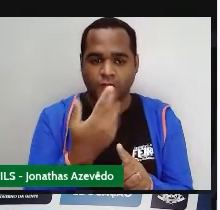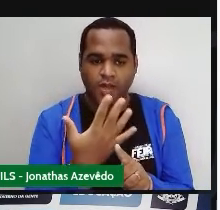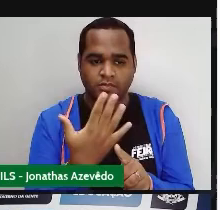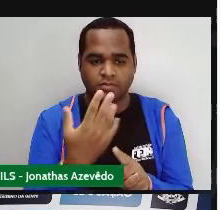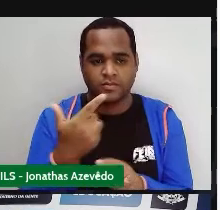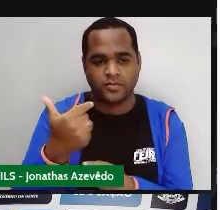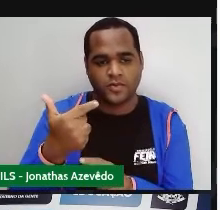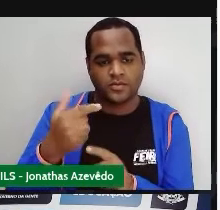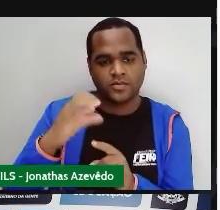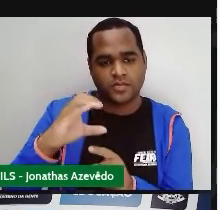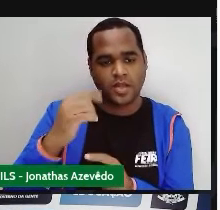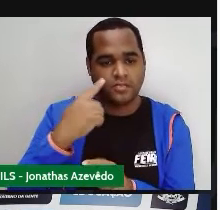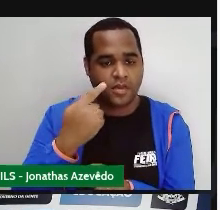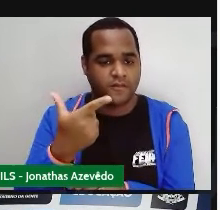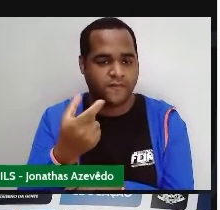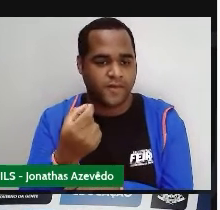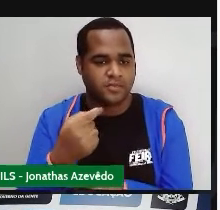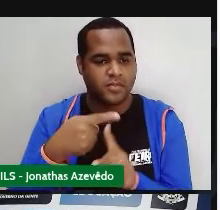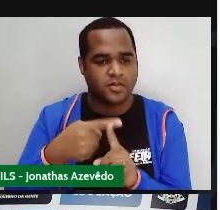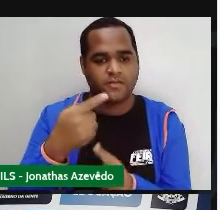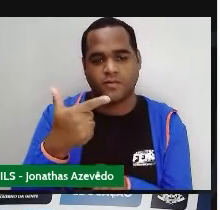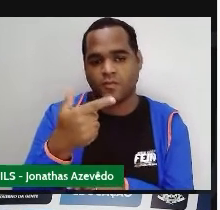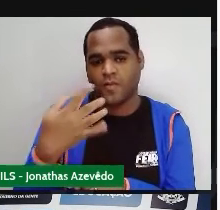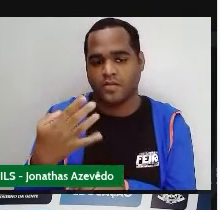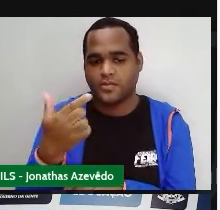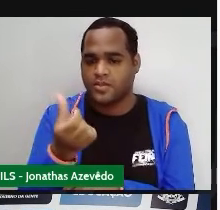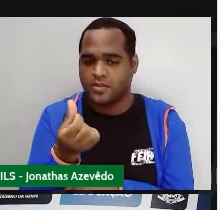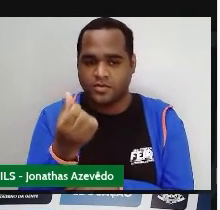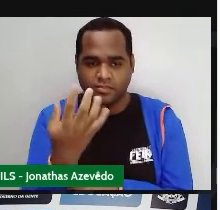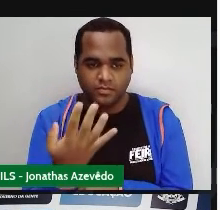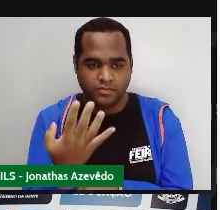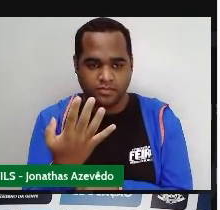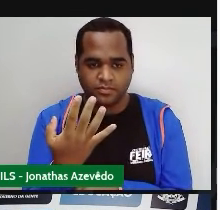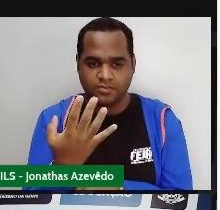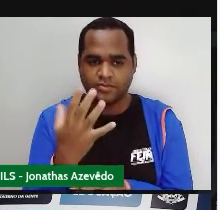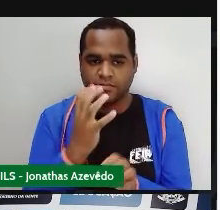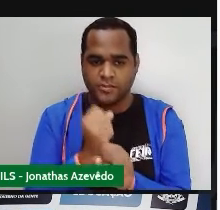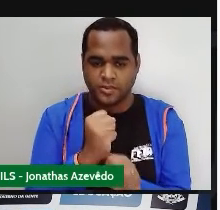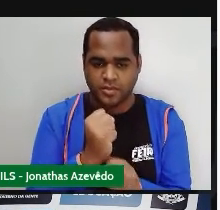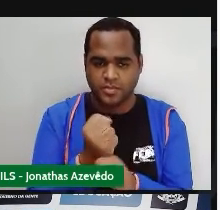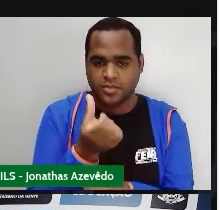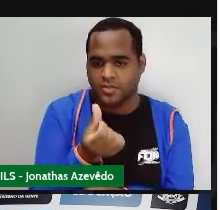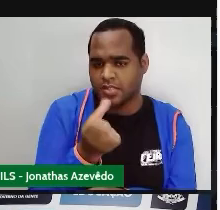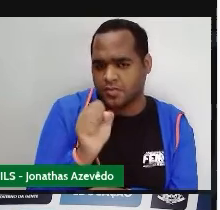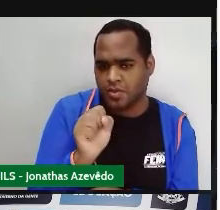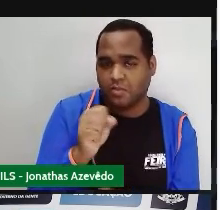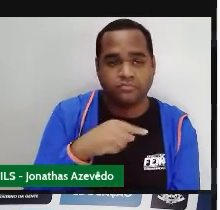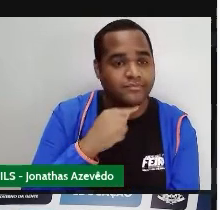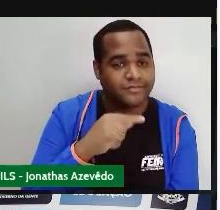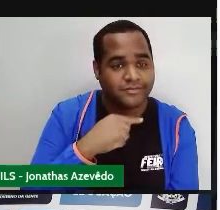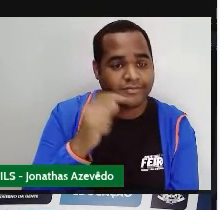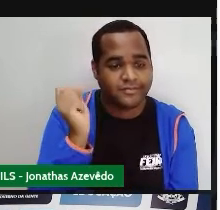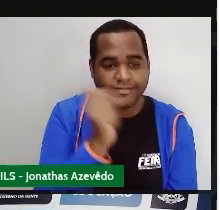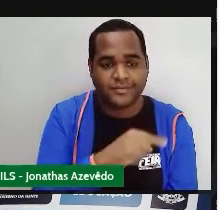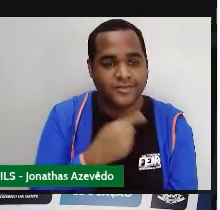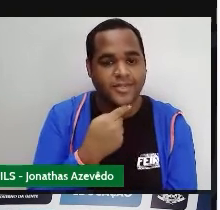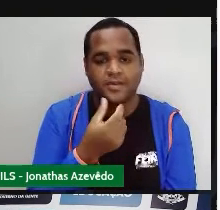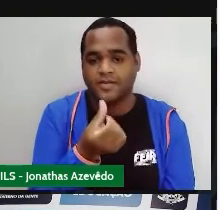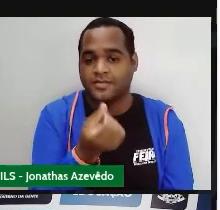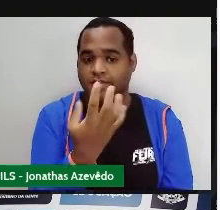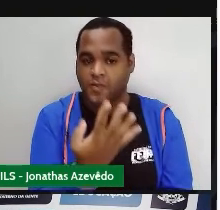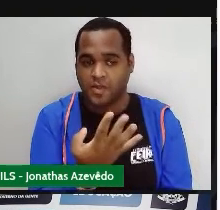12C 40 mais 24 da 64 não tá dando 68 tem que dar 68 Deus